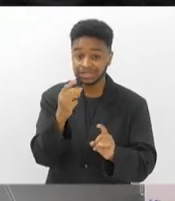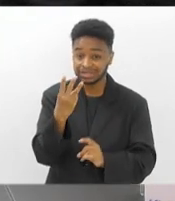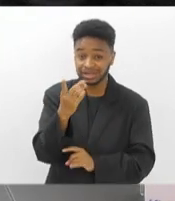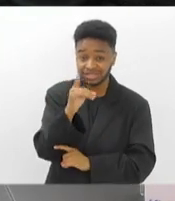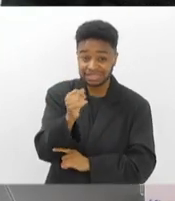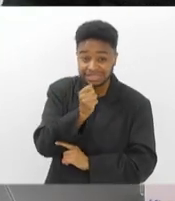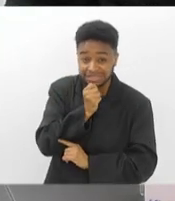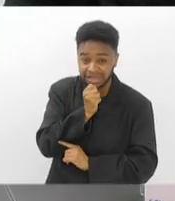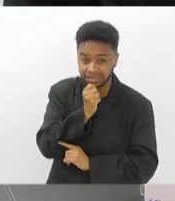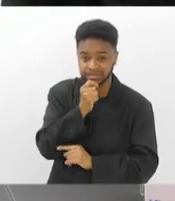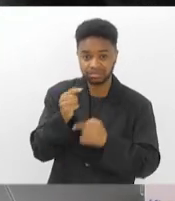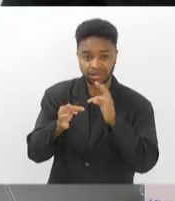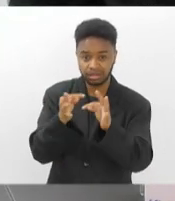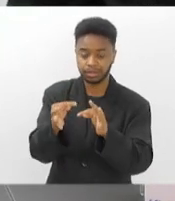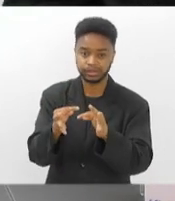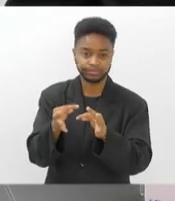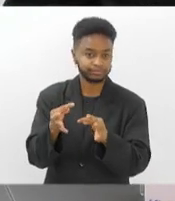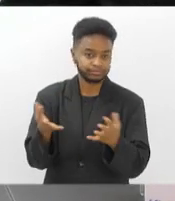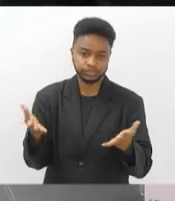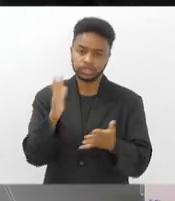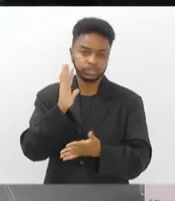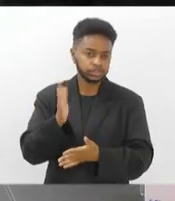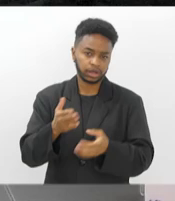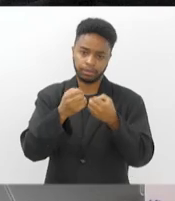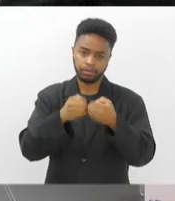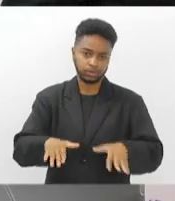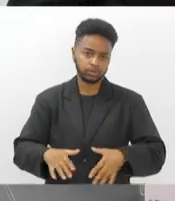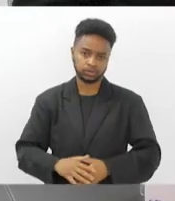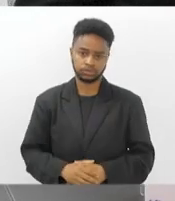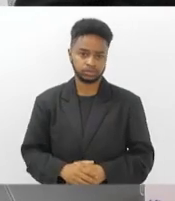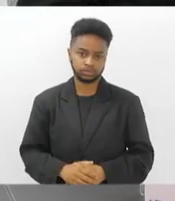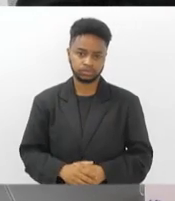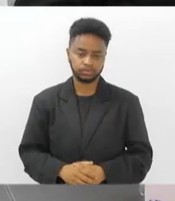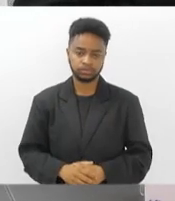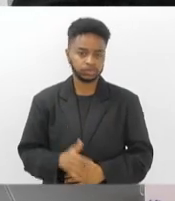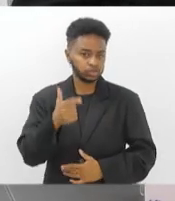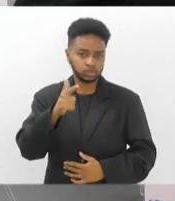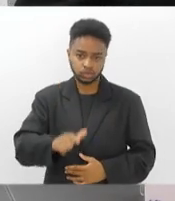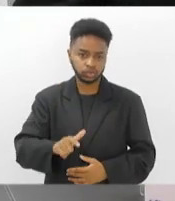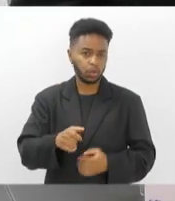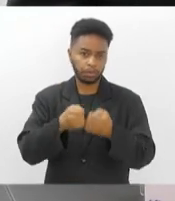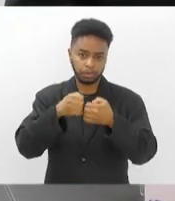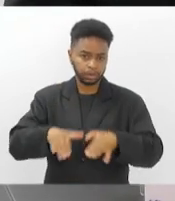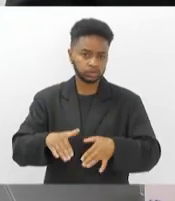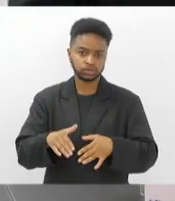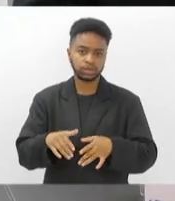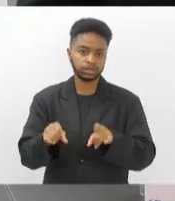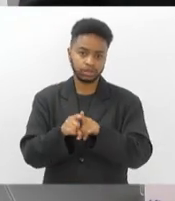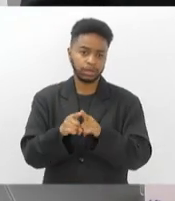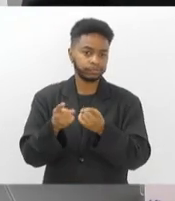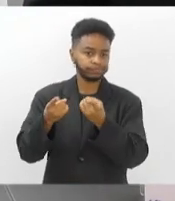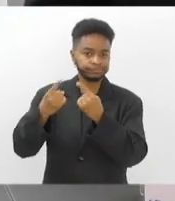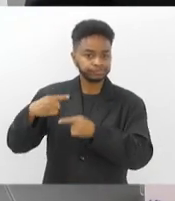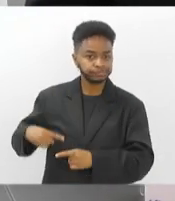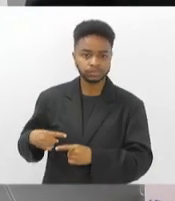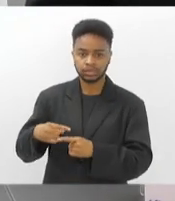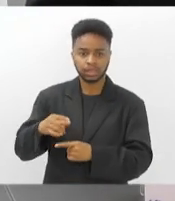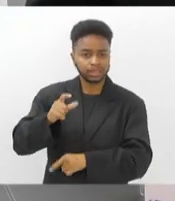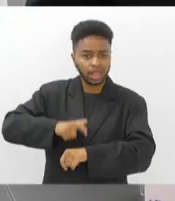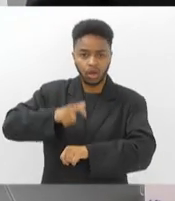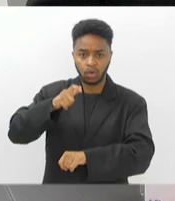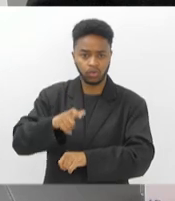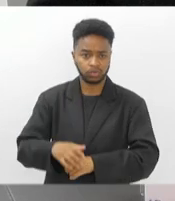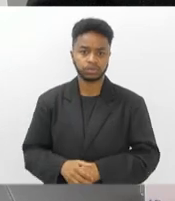a terapia que ele precisa fazer todos os dias para ele desregular novamente fora a regressão né